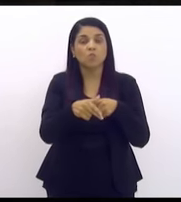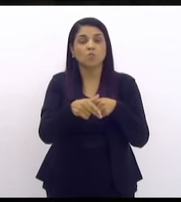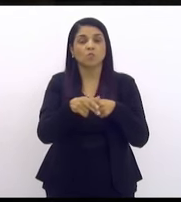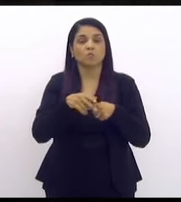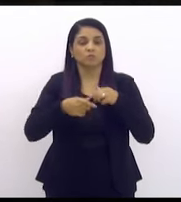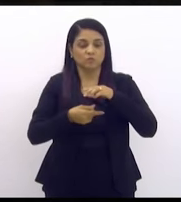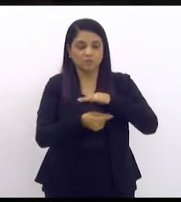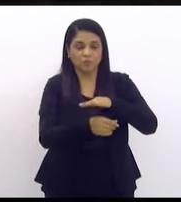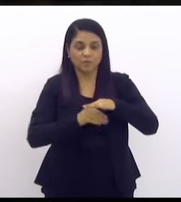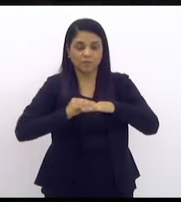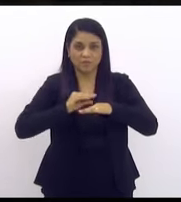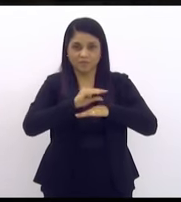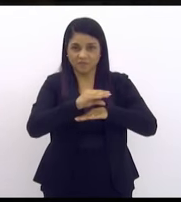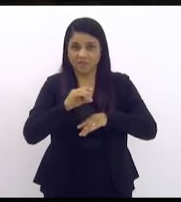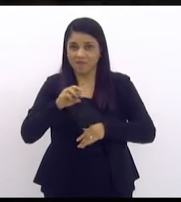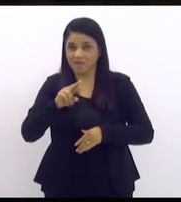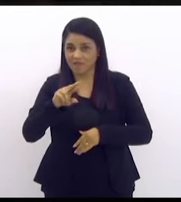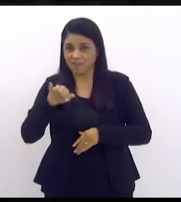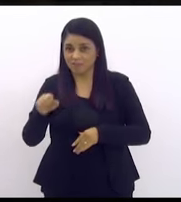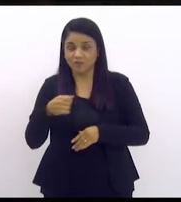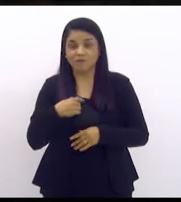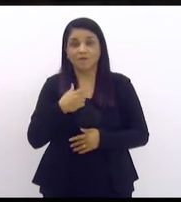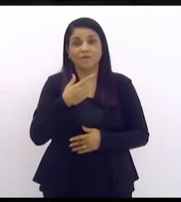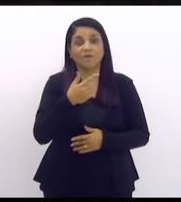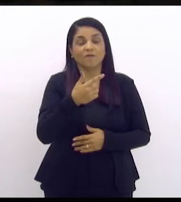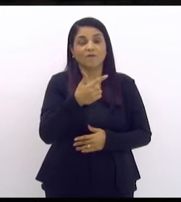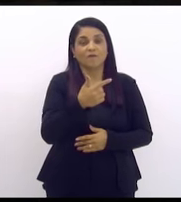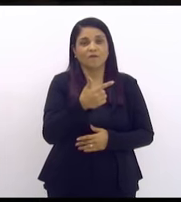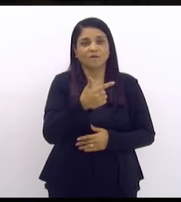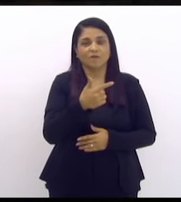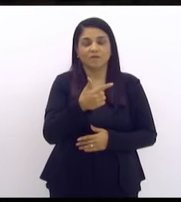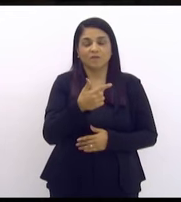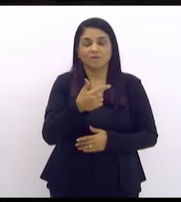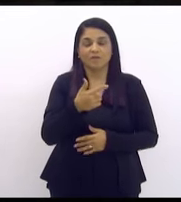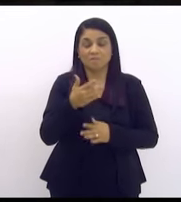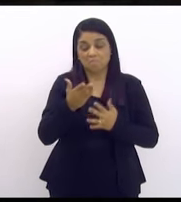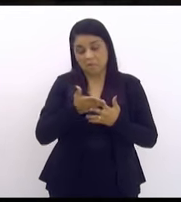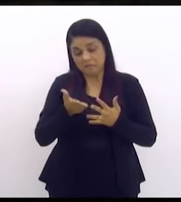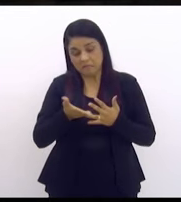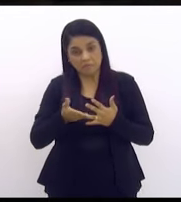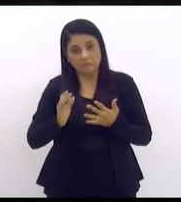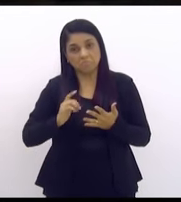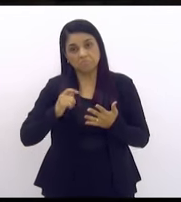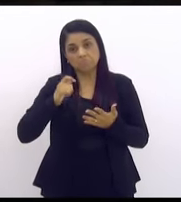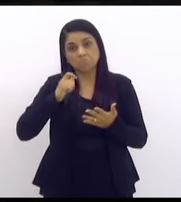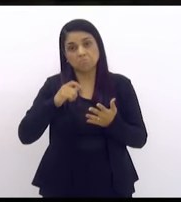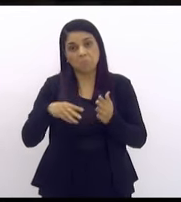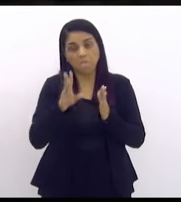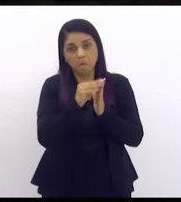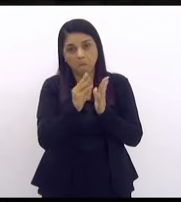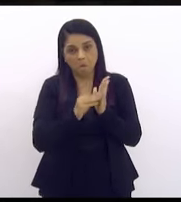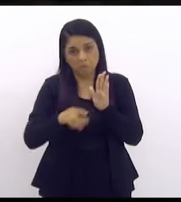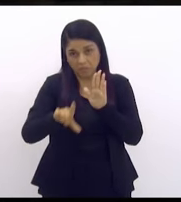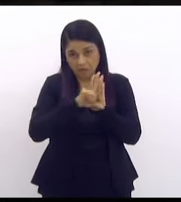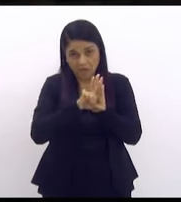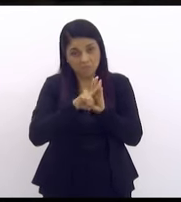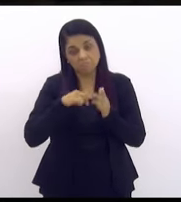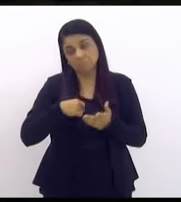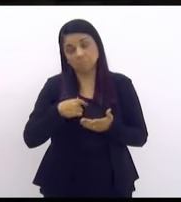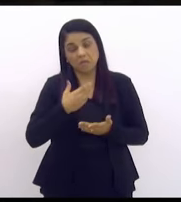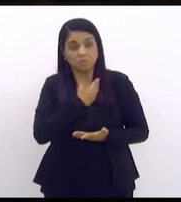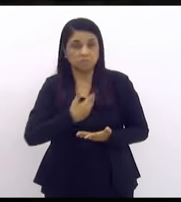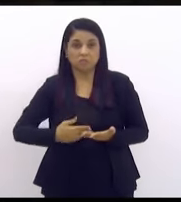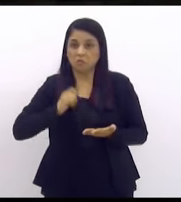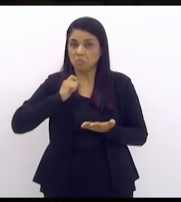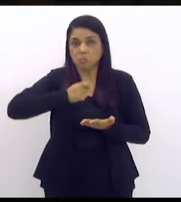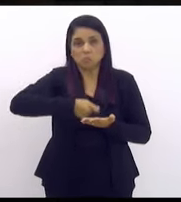essas 4 parcelas que ele prometeu, que a gente botou na lei e ele não cumpriu. São algumas perguntas que amanhã o governador, voltando à